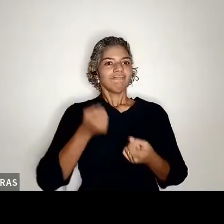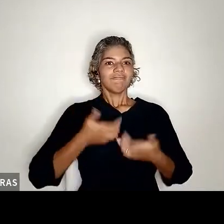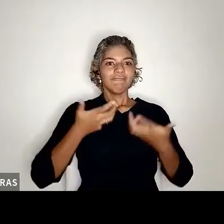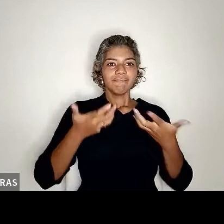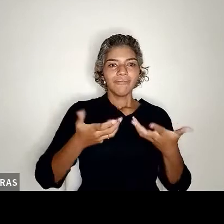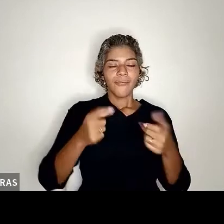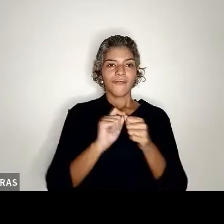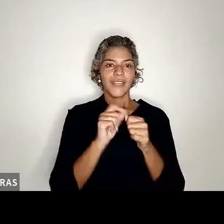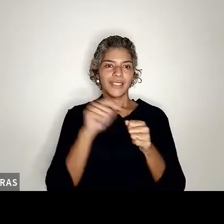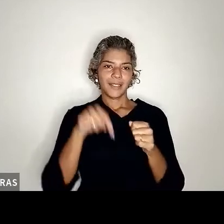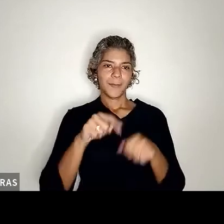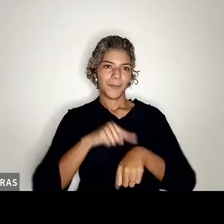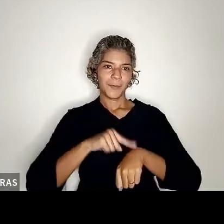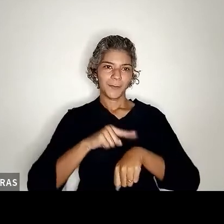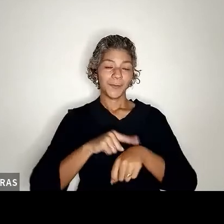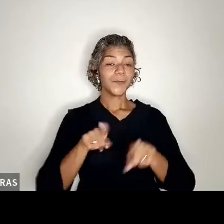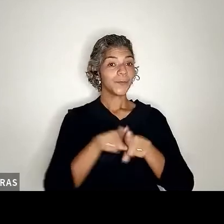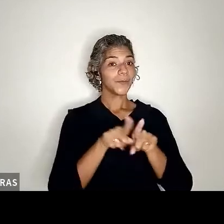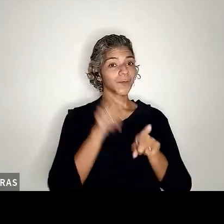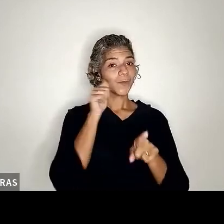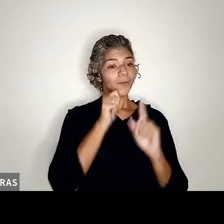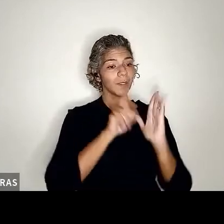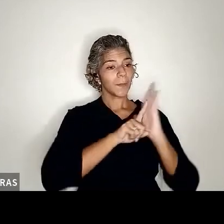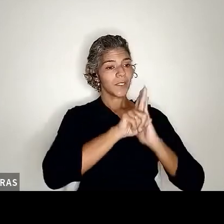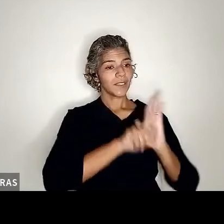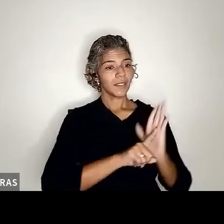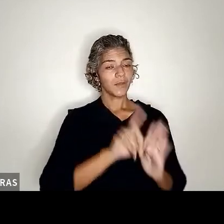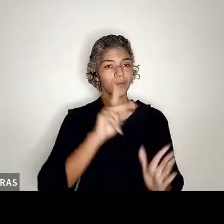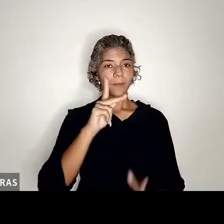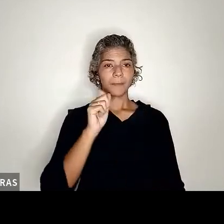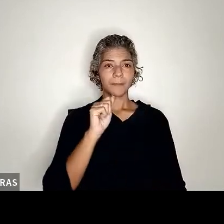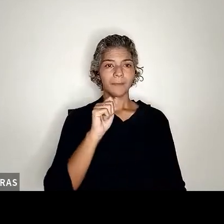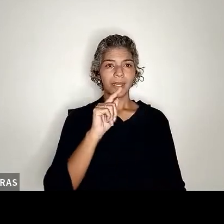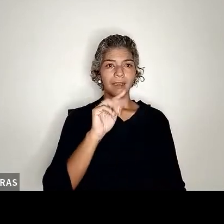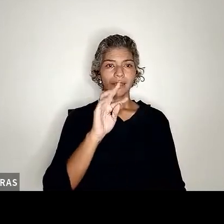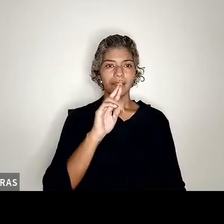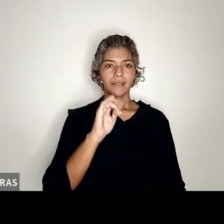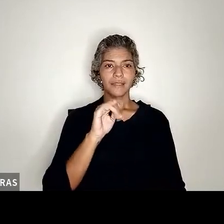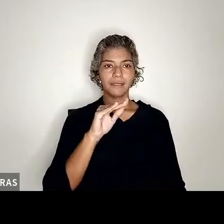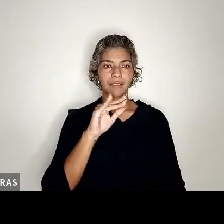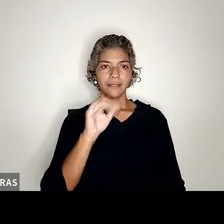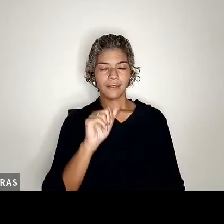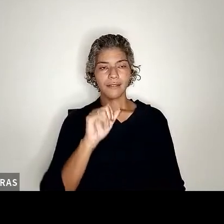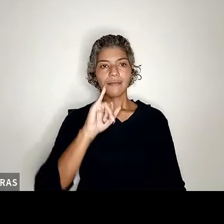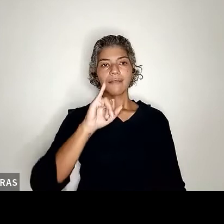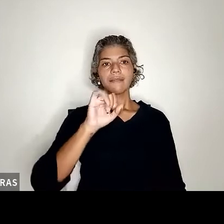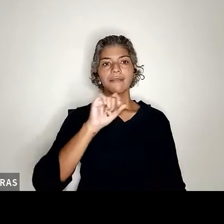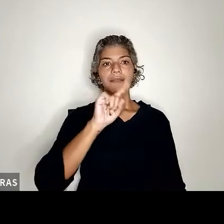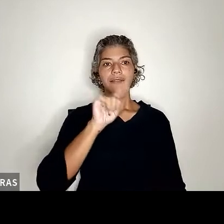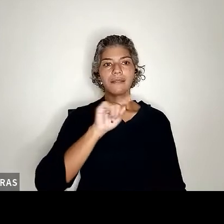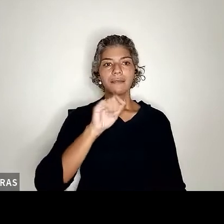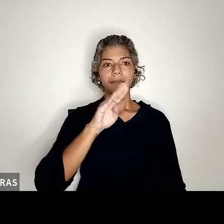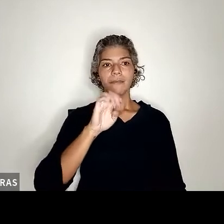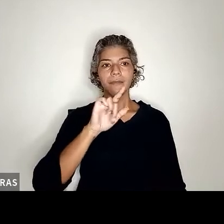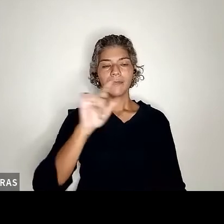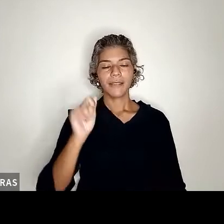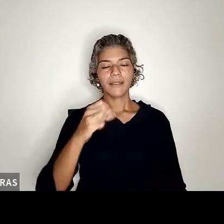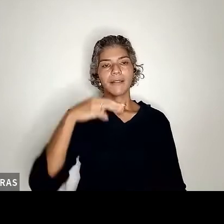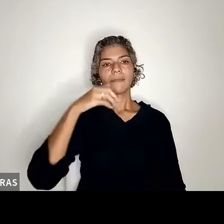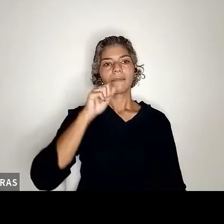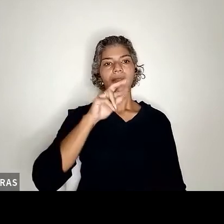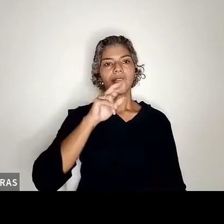as pesquisadoras Patrícia Constantino, Isabela Soares Santos, Mariana Albuquerque, que também